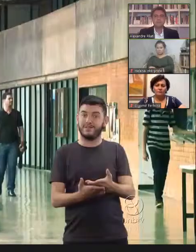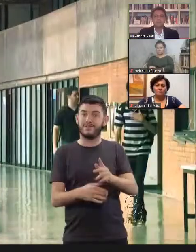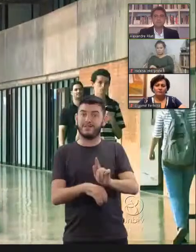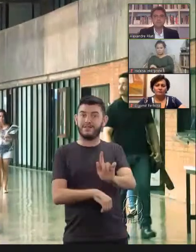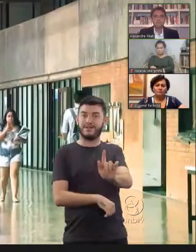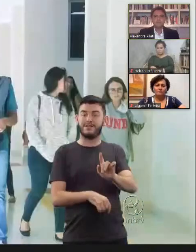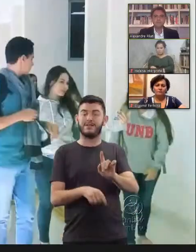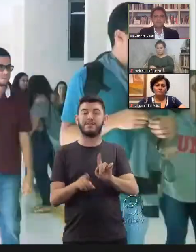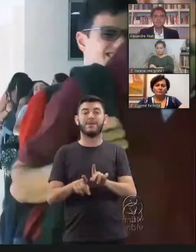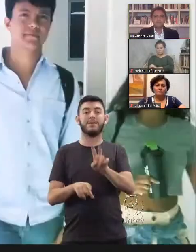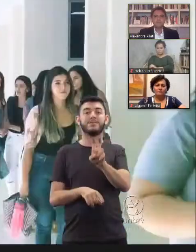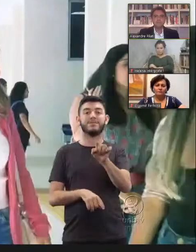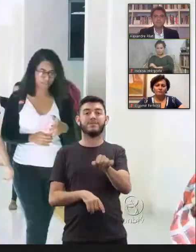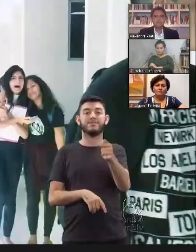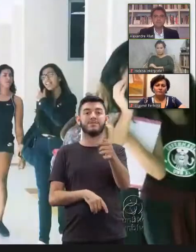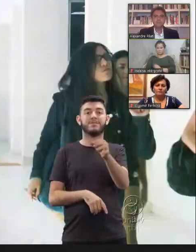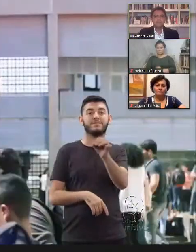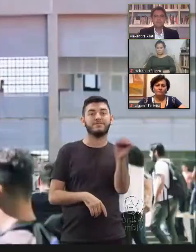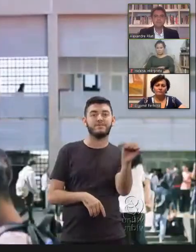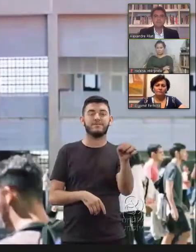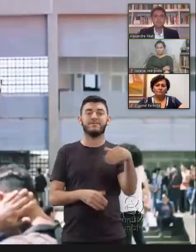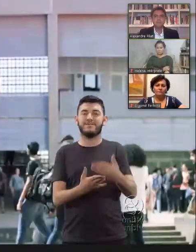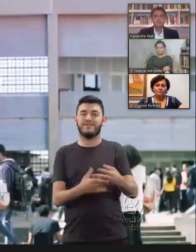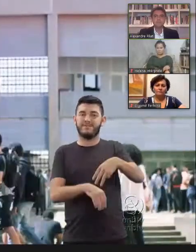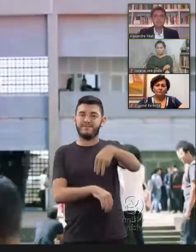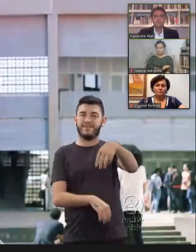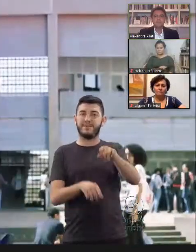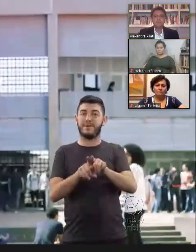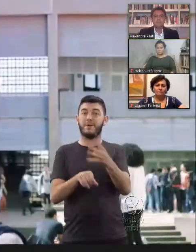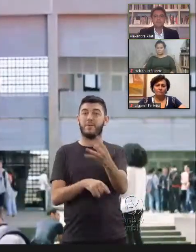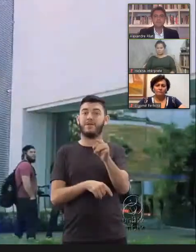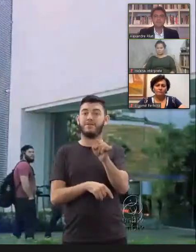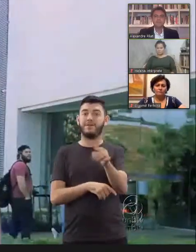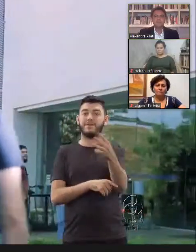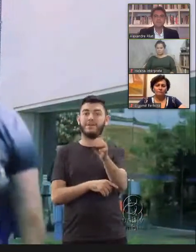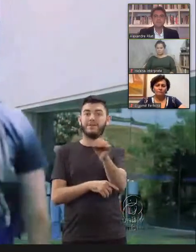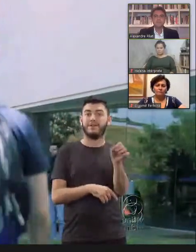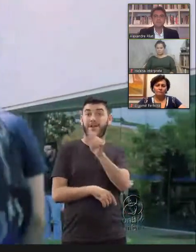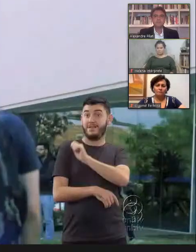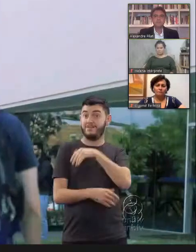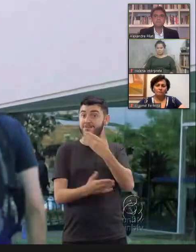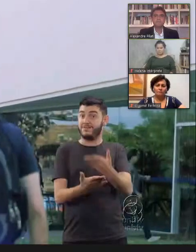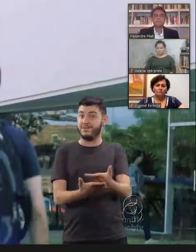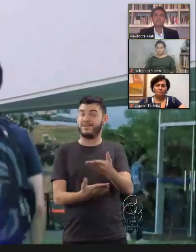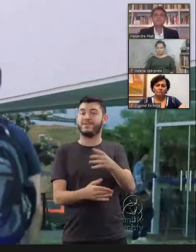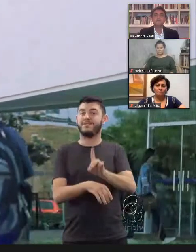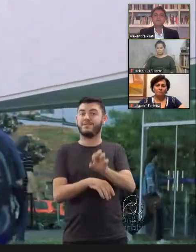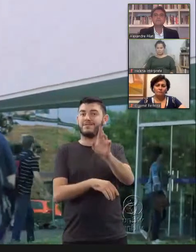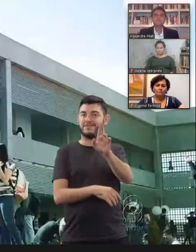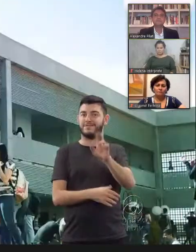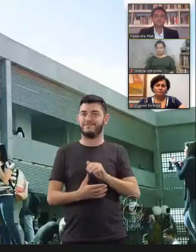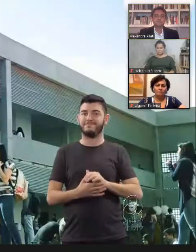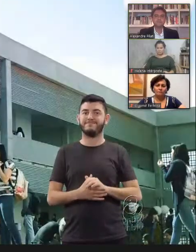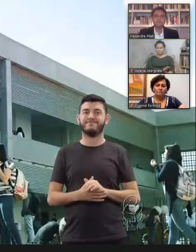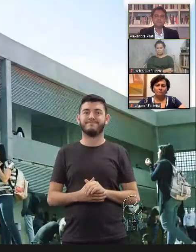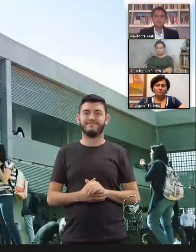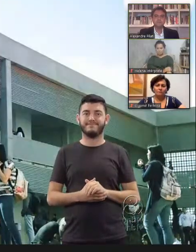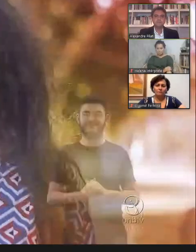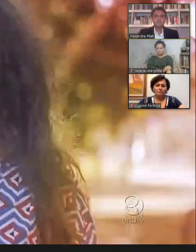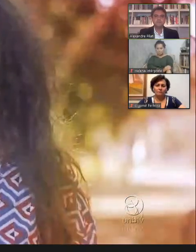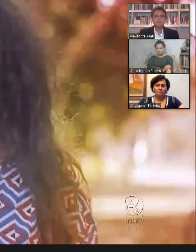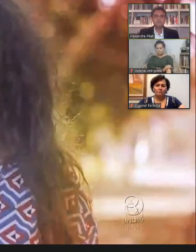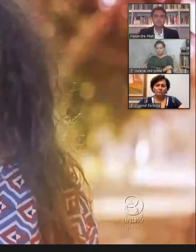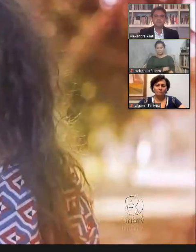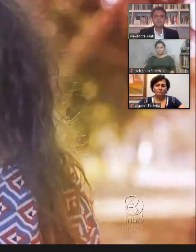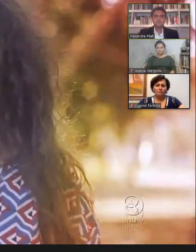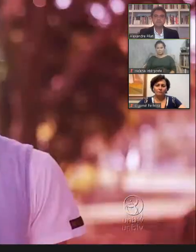de graduação, 5.700 alunos de mestrado e 4.300 alunos de doutorado.